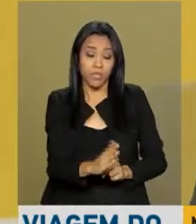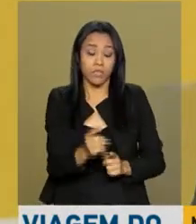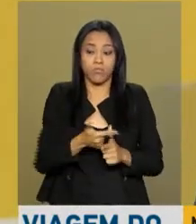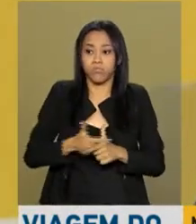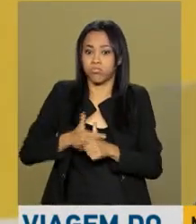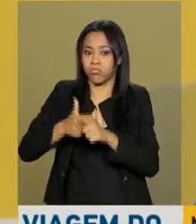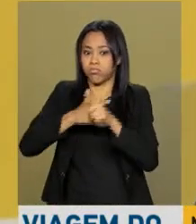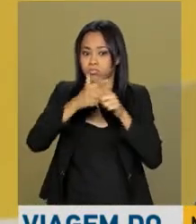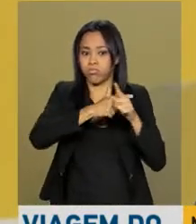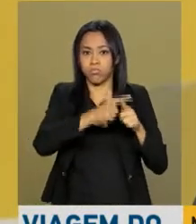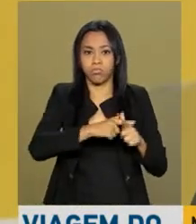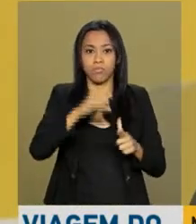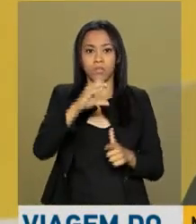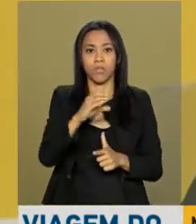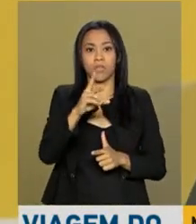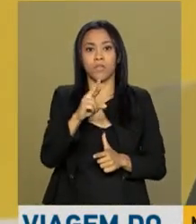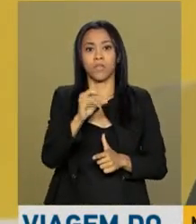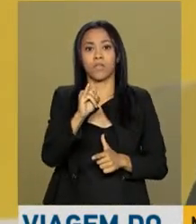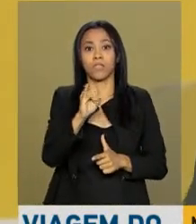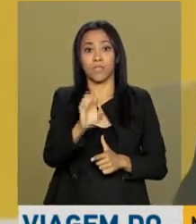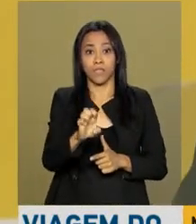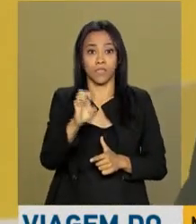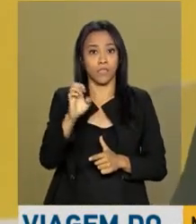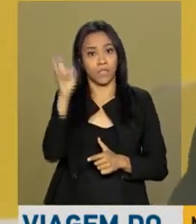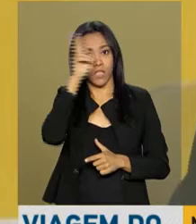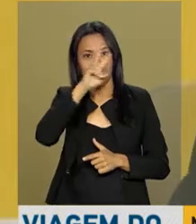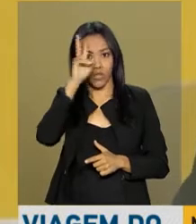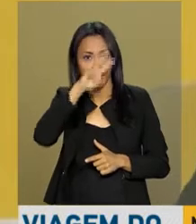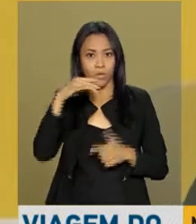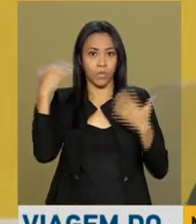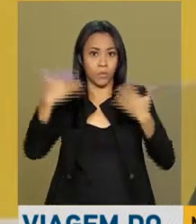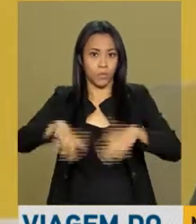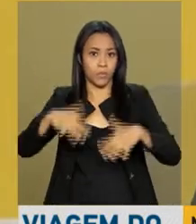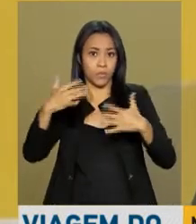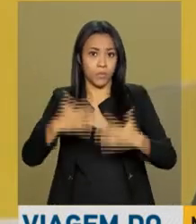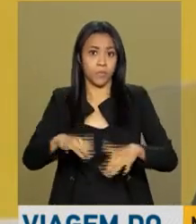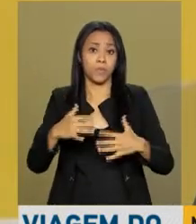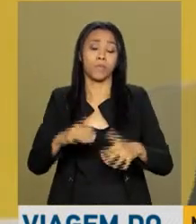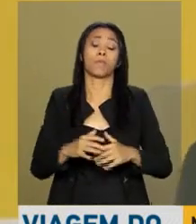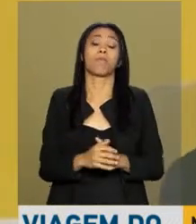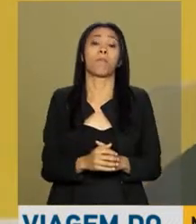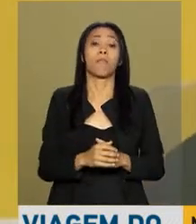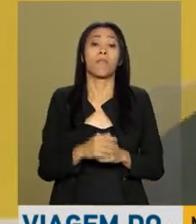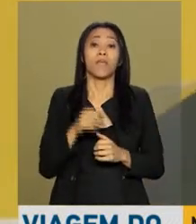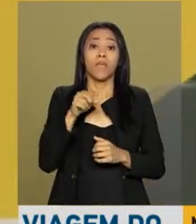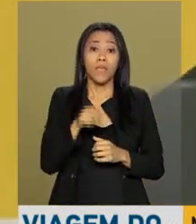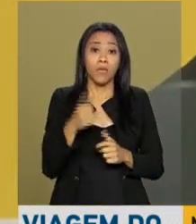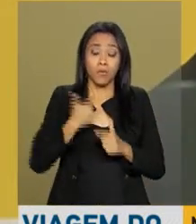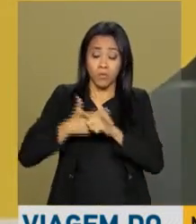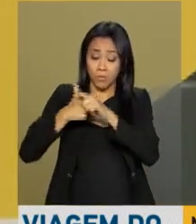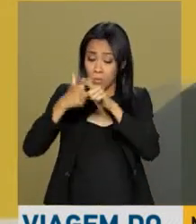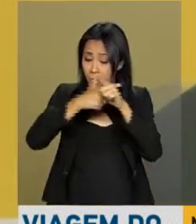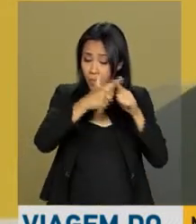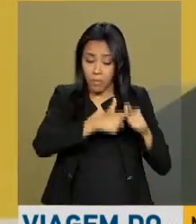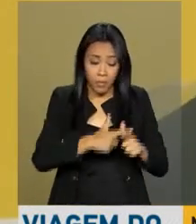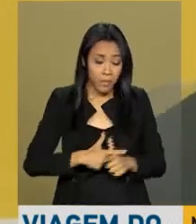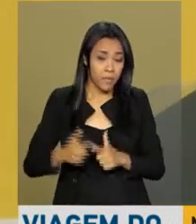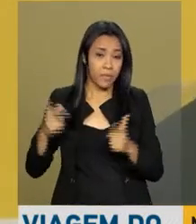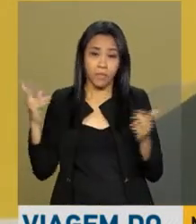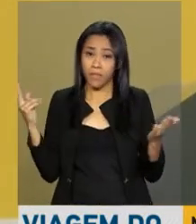nossa história o diagnóstico era mera claríssimo a crise não tinha